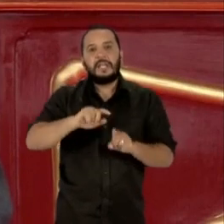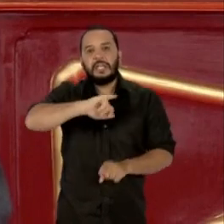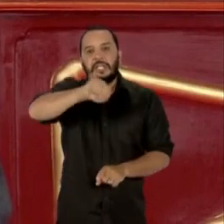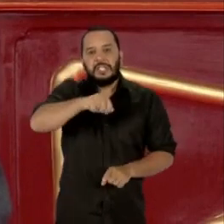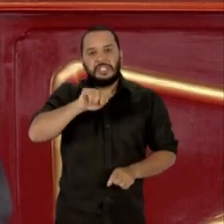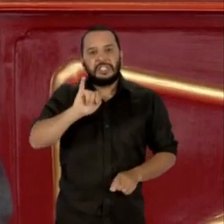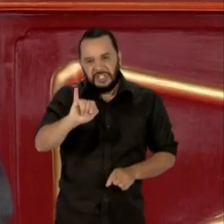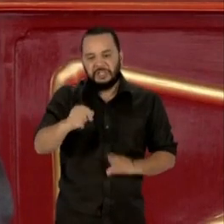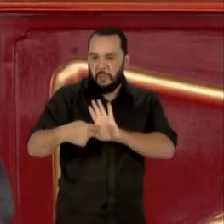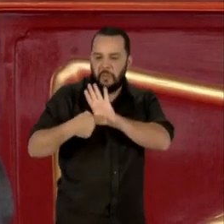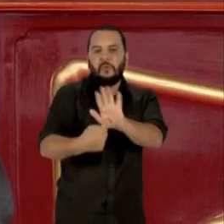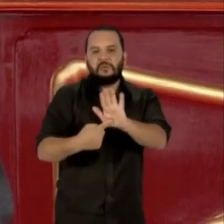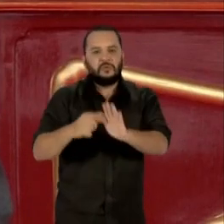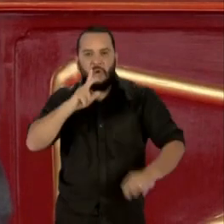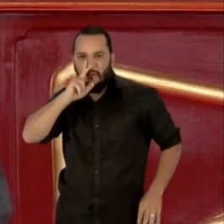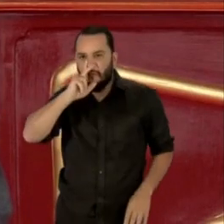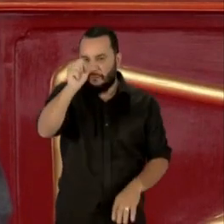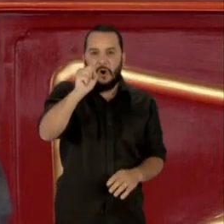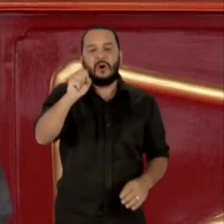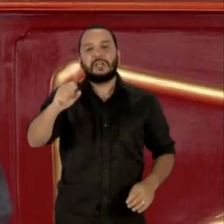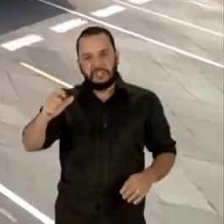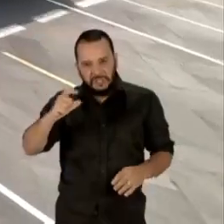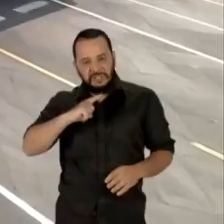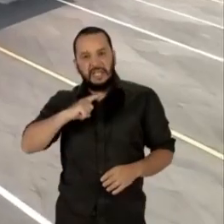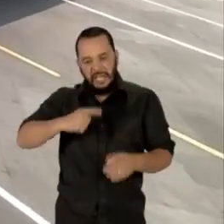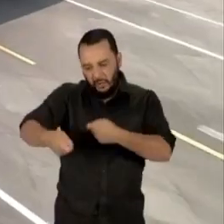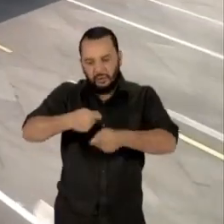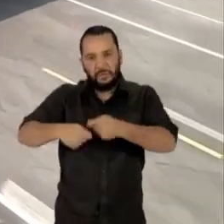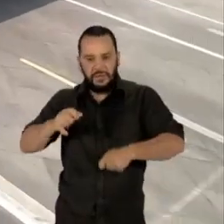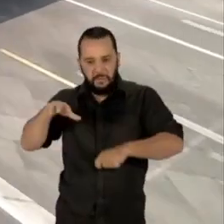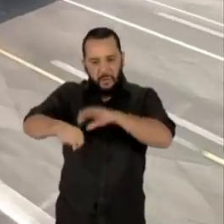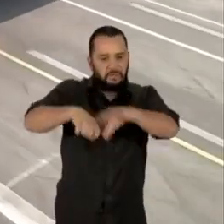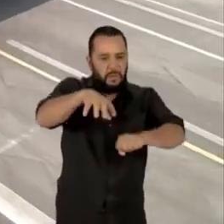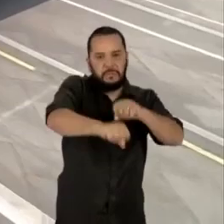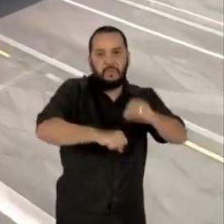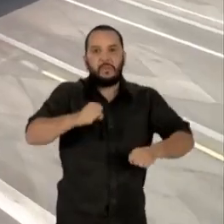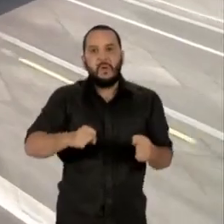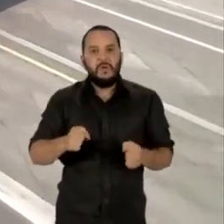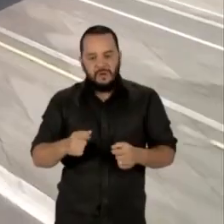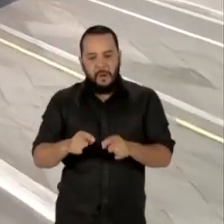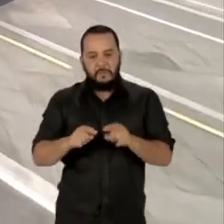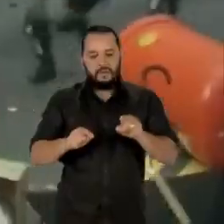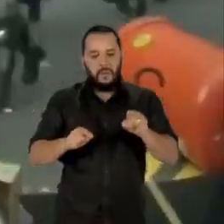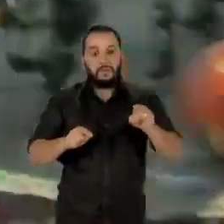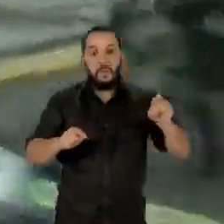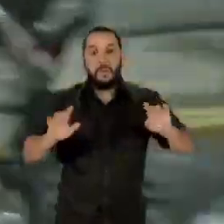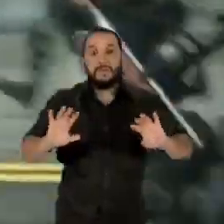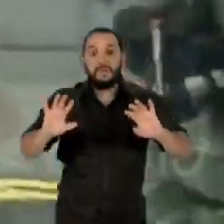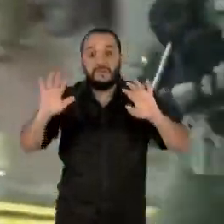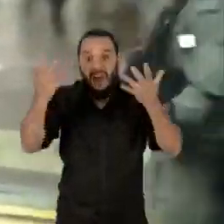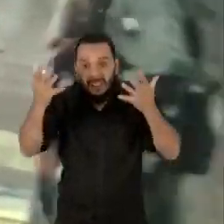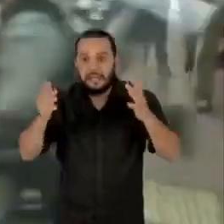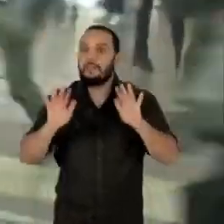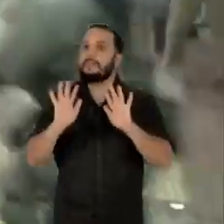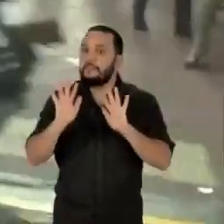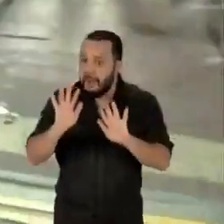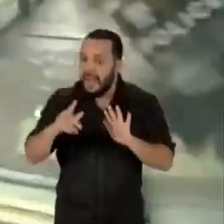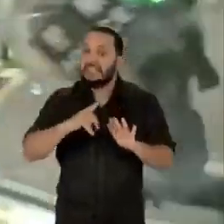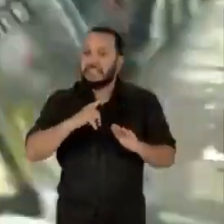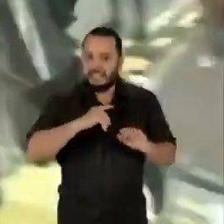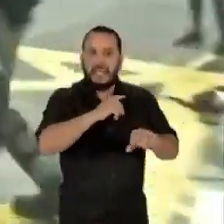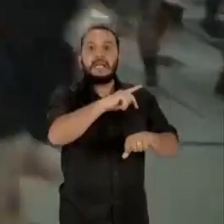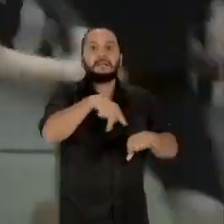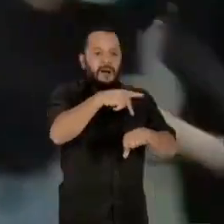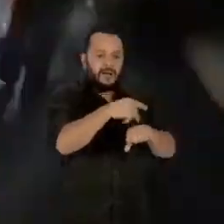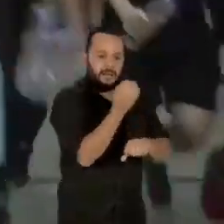e as conquistas econômicas das últimas décadas mas enquanto acontecia a festa na china continental continuavam os protestos